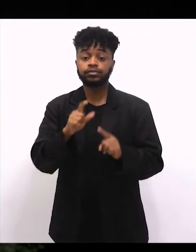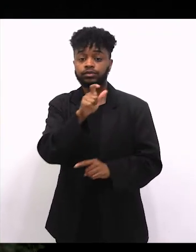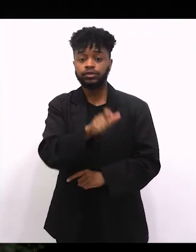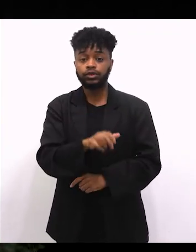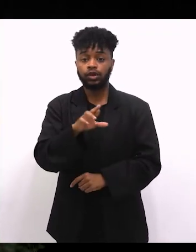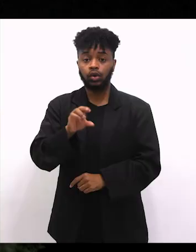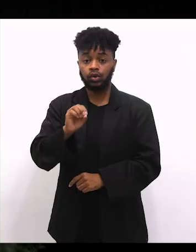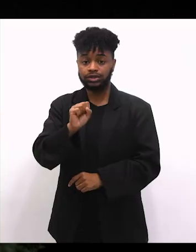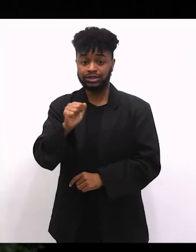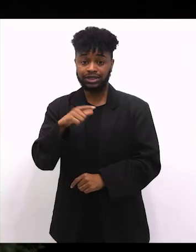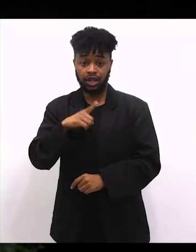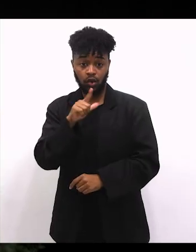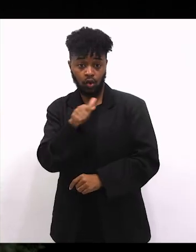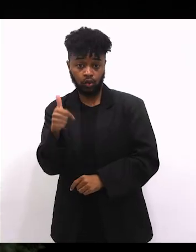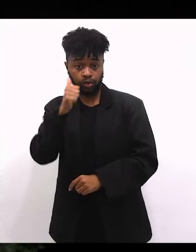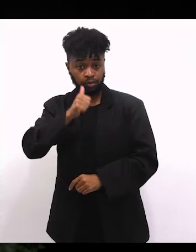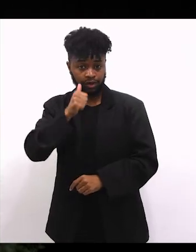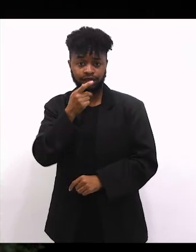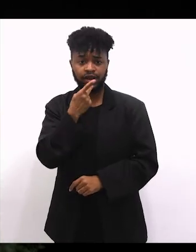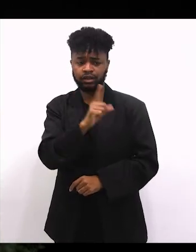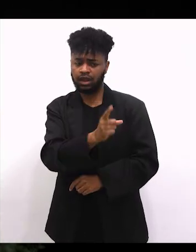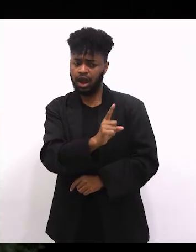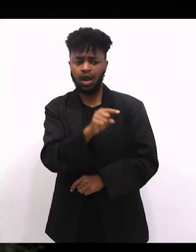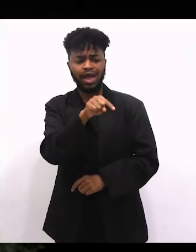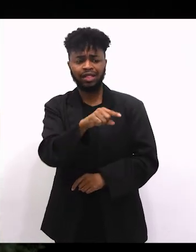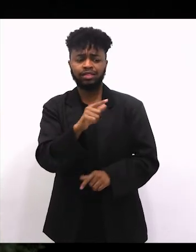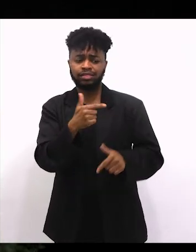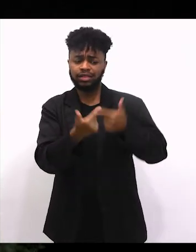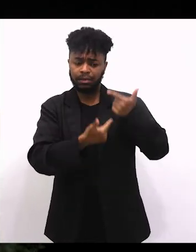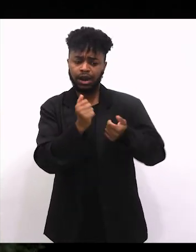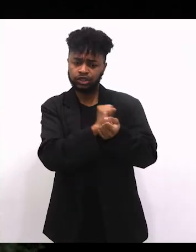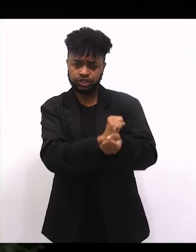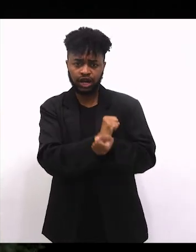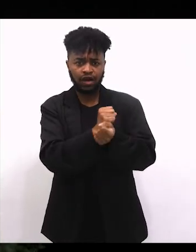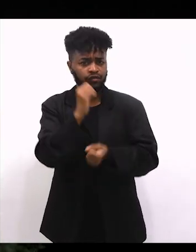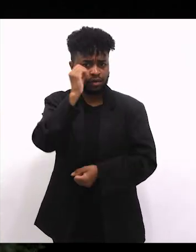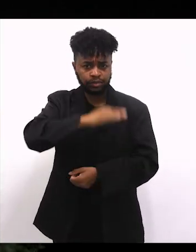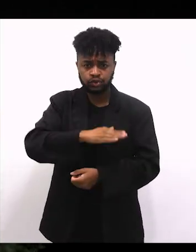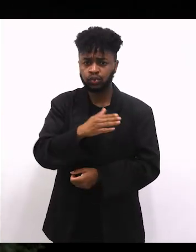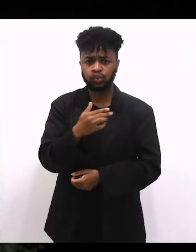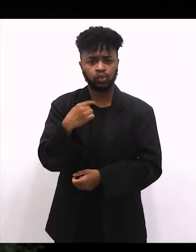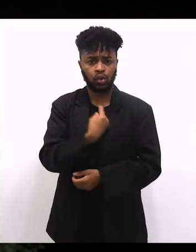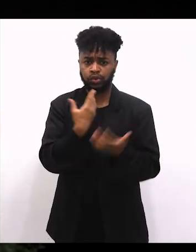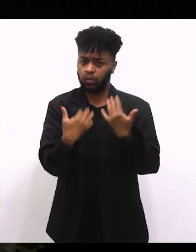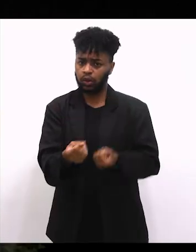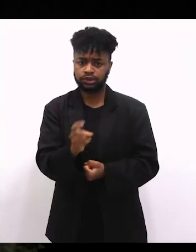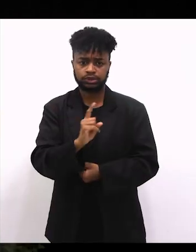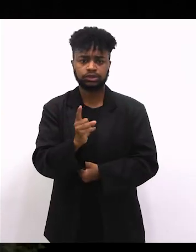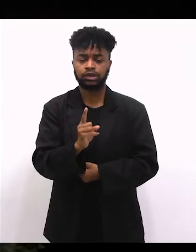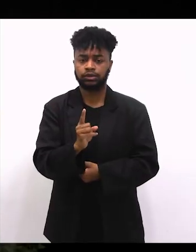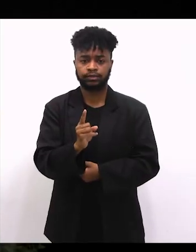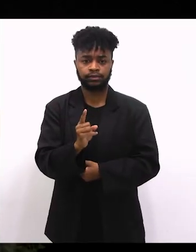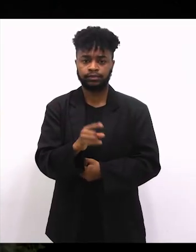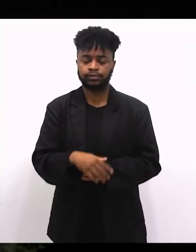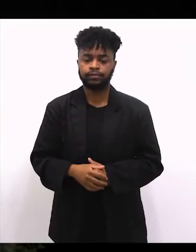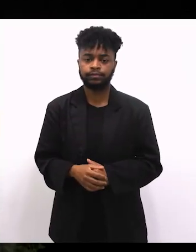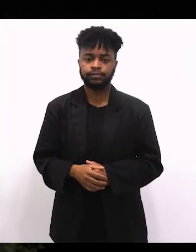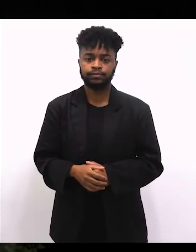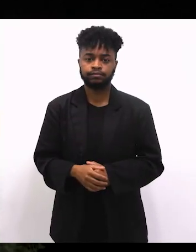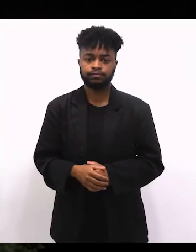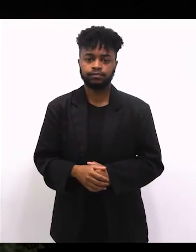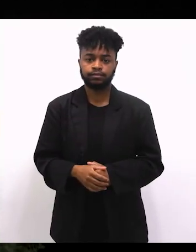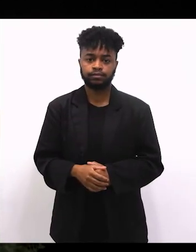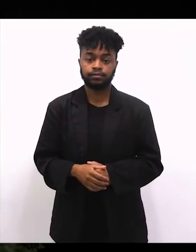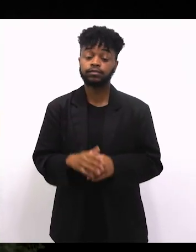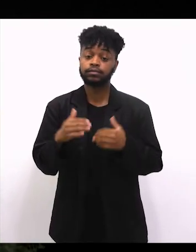ela tem uma outra brasileira lá e vai reivindicar, não, isso aqui é trabalho escravo, isso é um absurdo, a gente não aceita isso